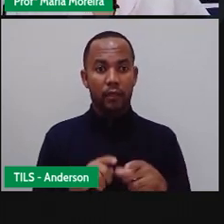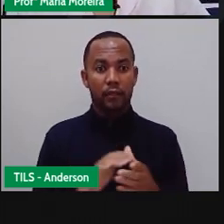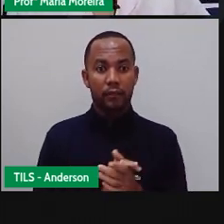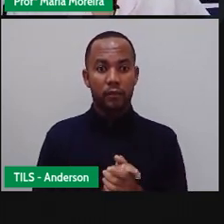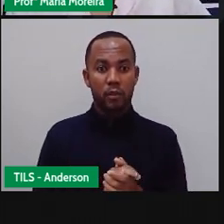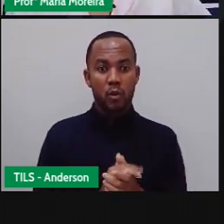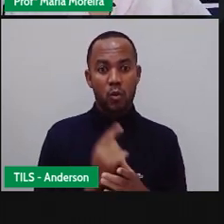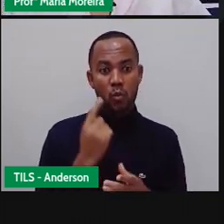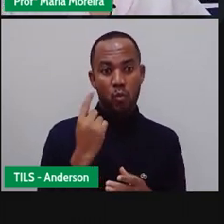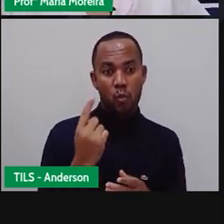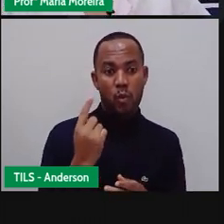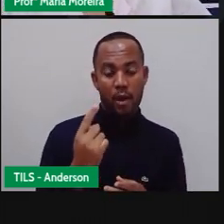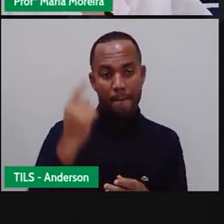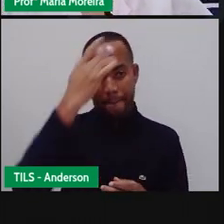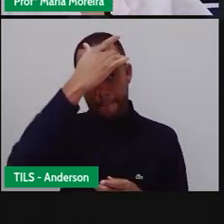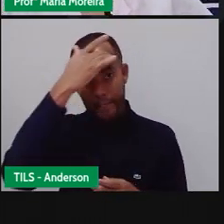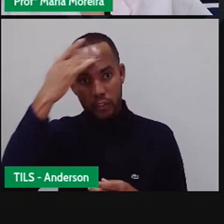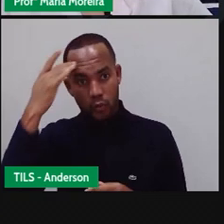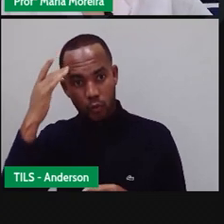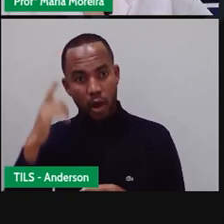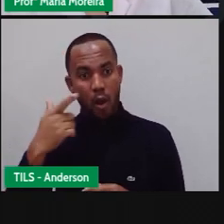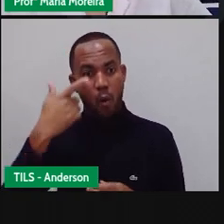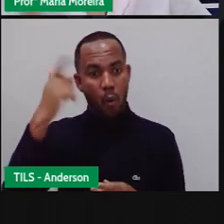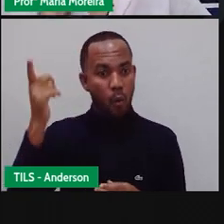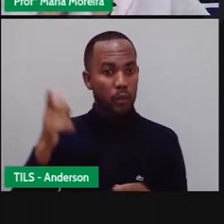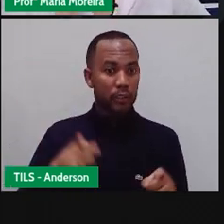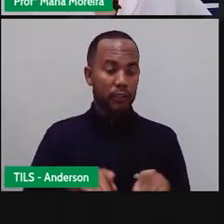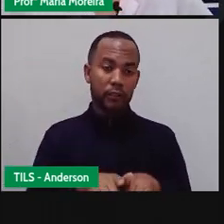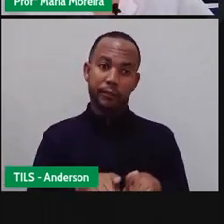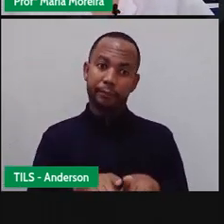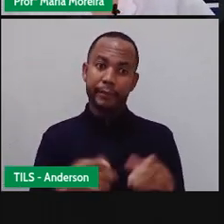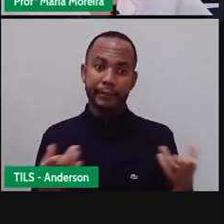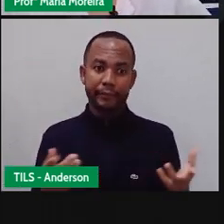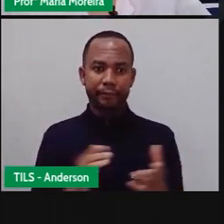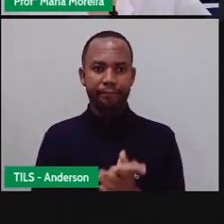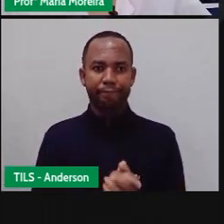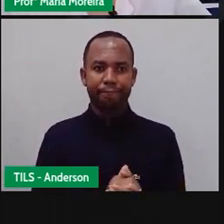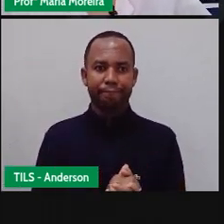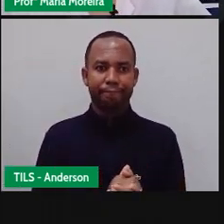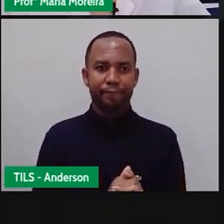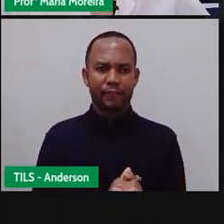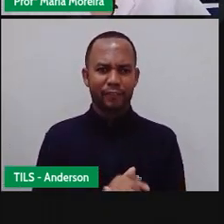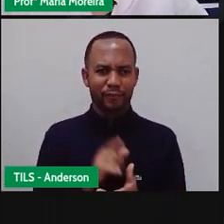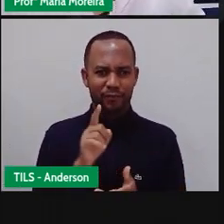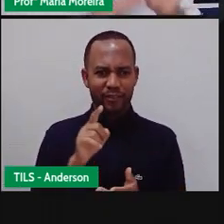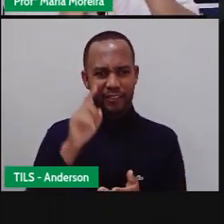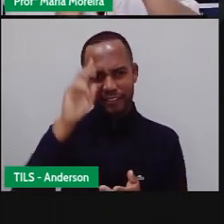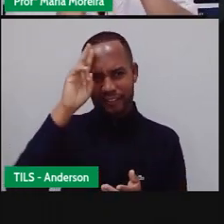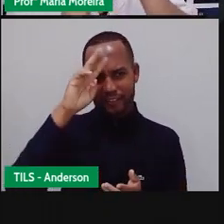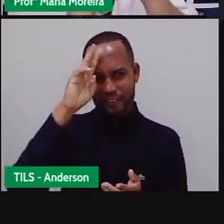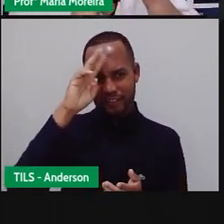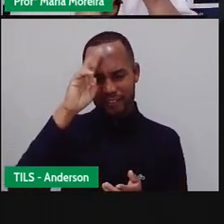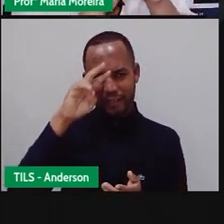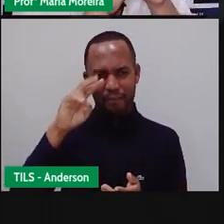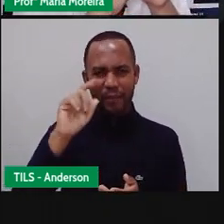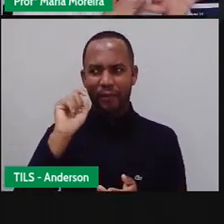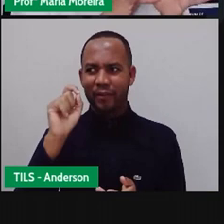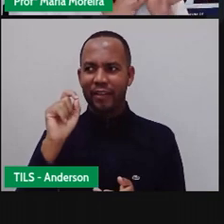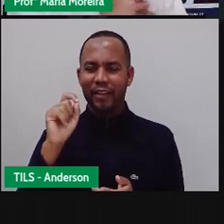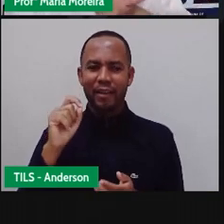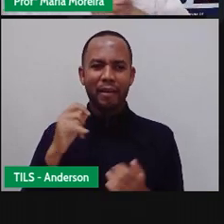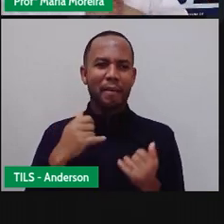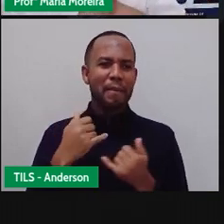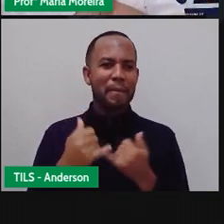ser passadas de uma pessoa a outra isso aí não te lembra alguma coisa não Anderson Olha quando a gente brinca de